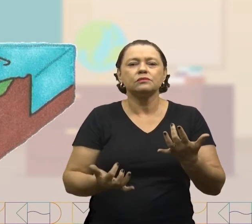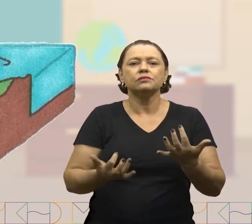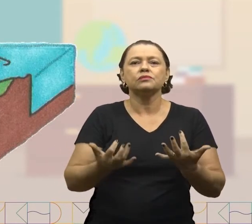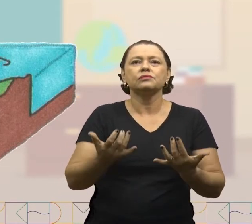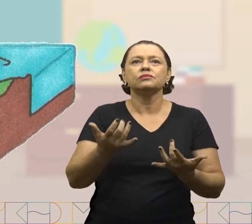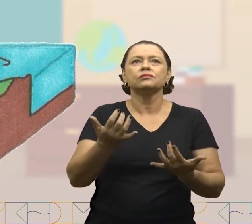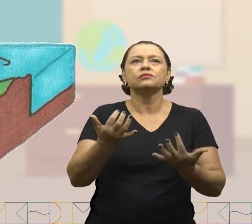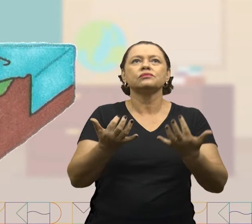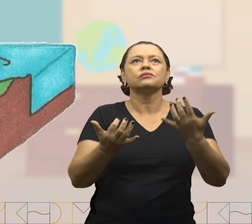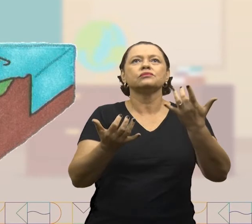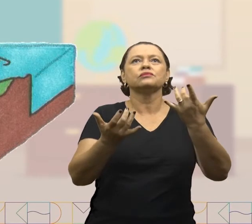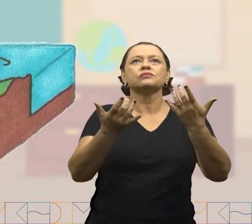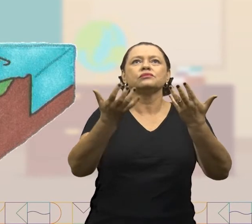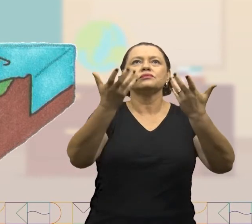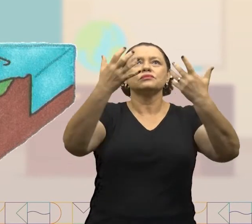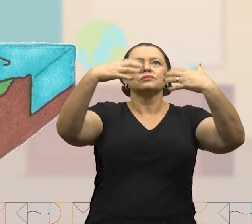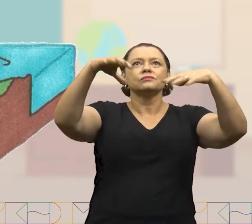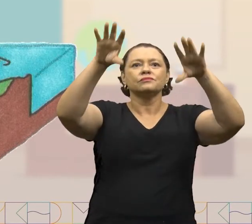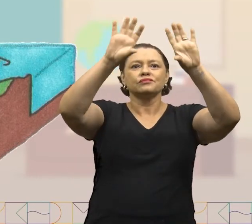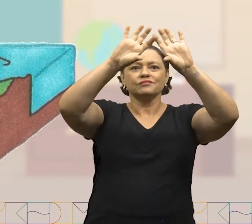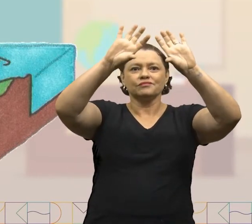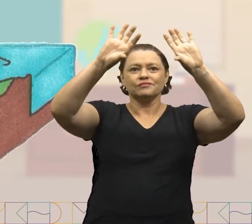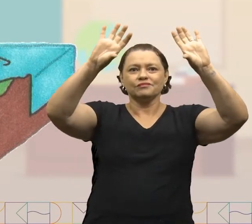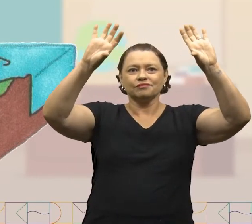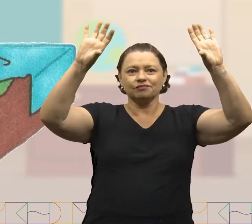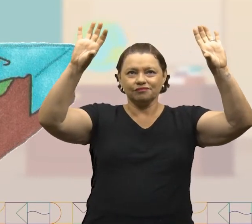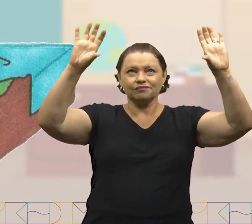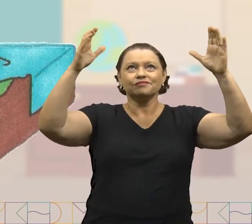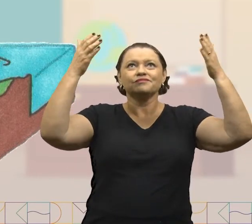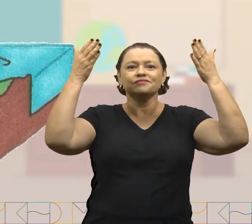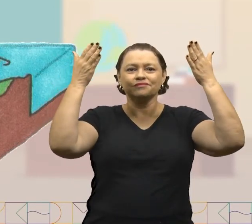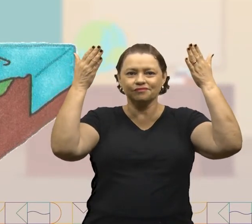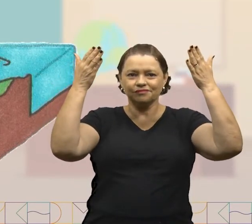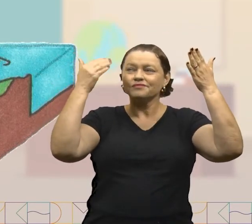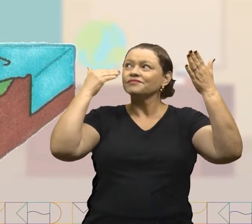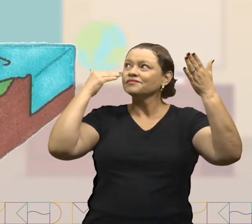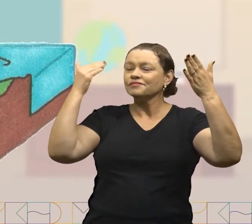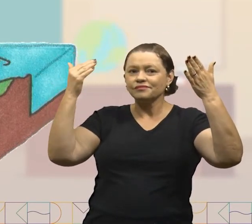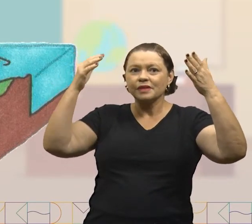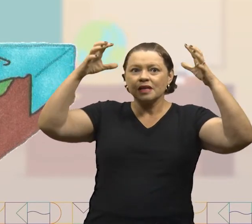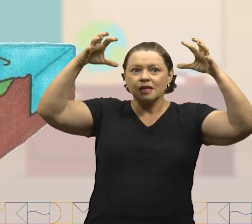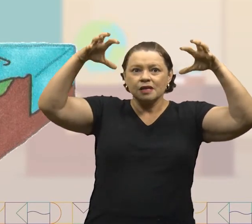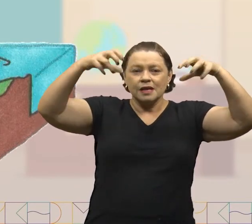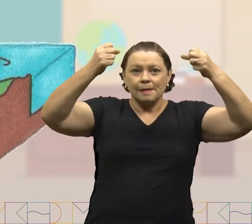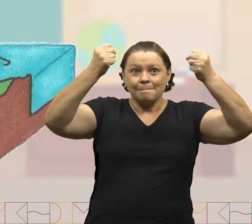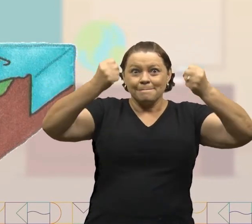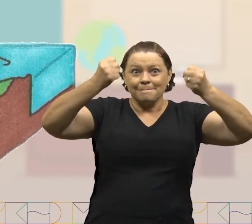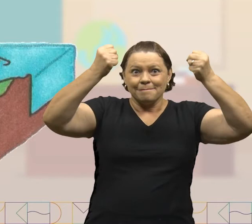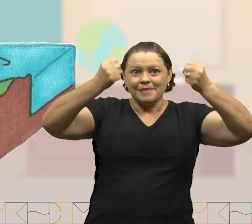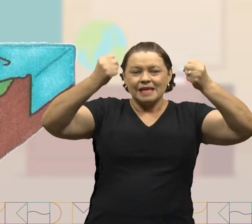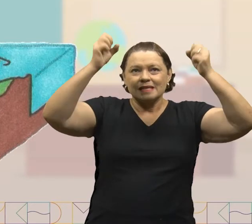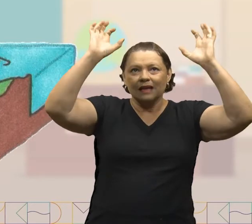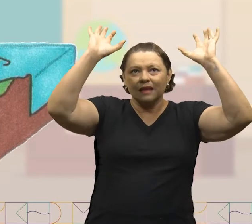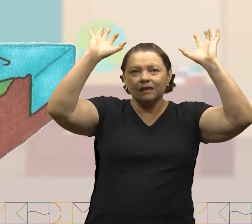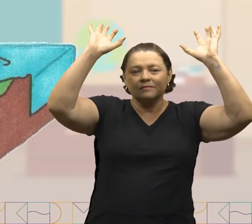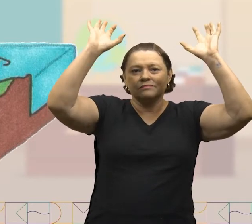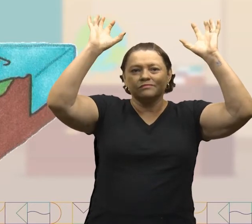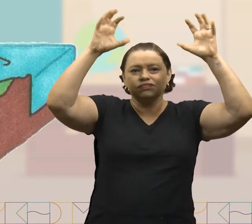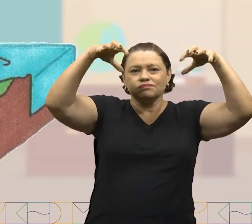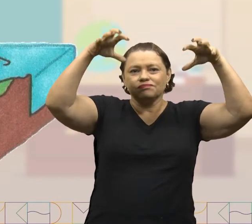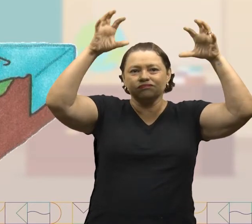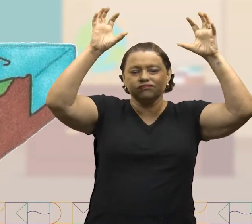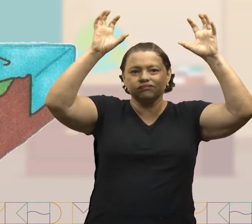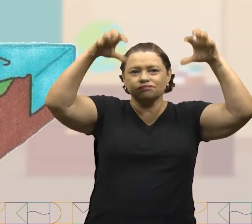ela chega, ao céu, formando justamente as nuvens, o processo conhecido como